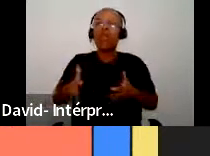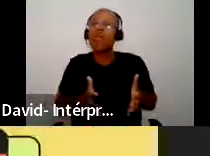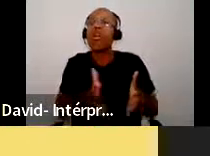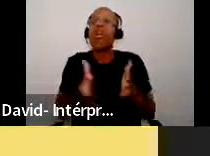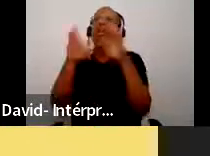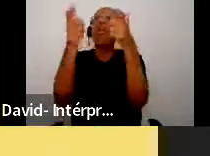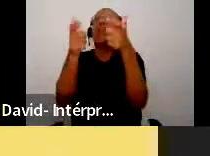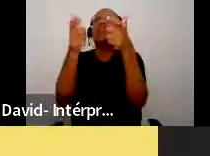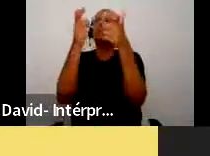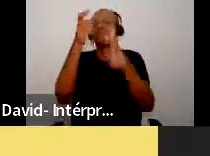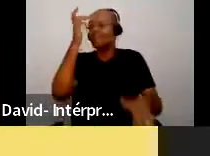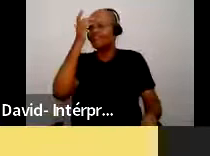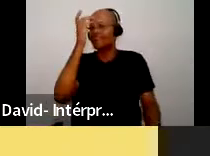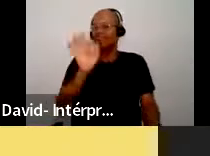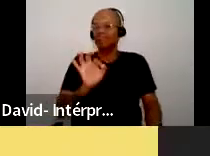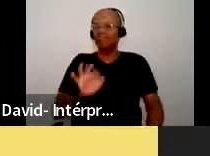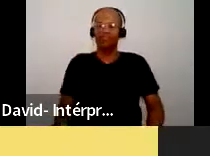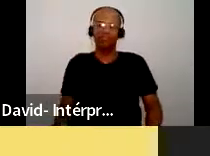vou.